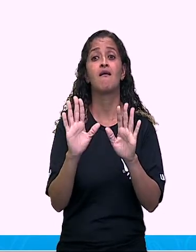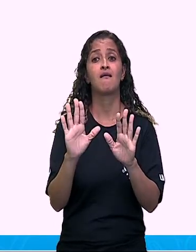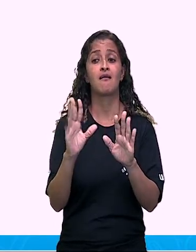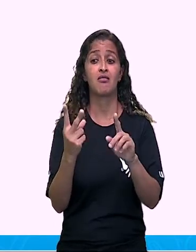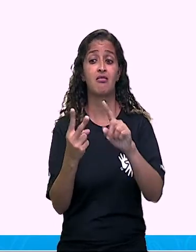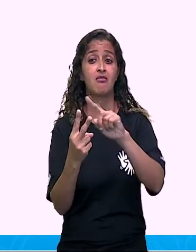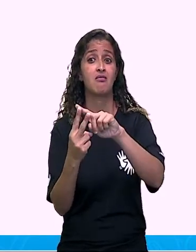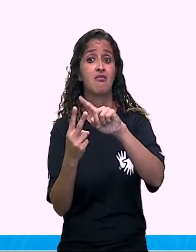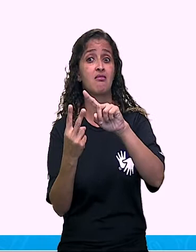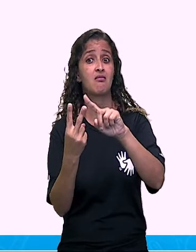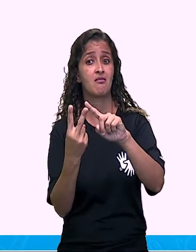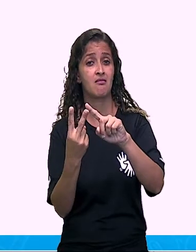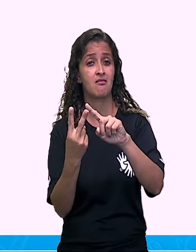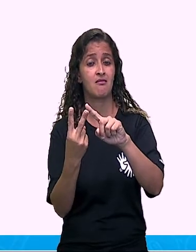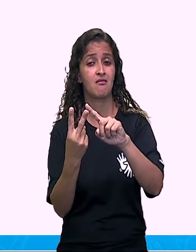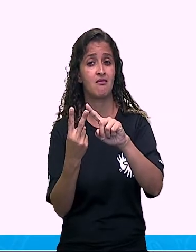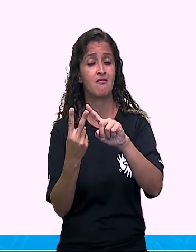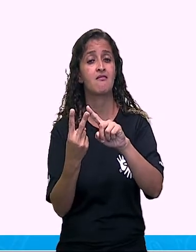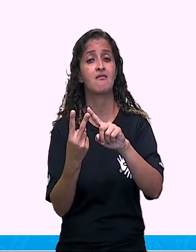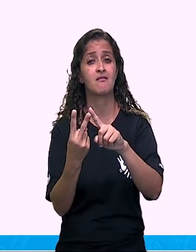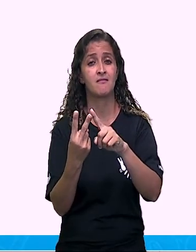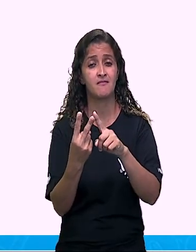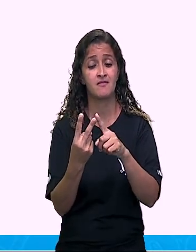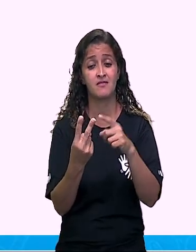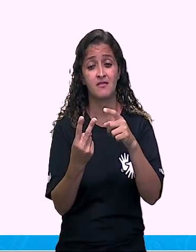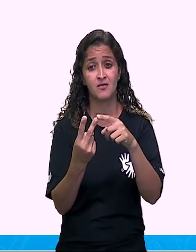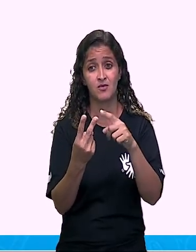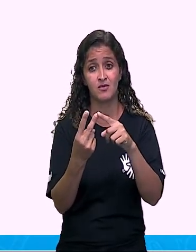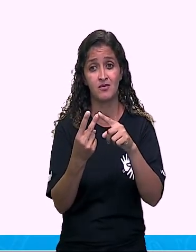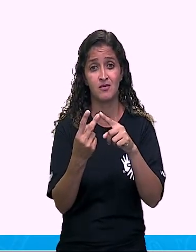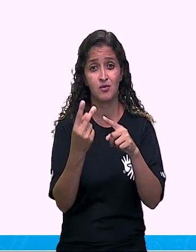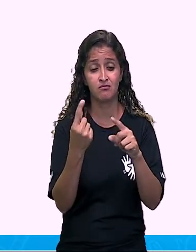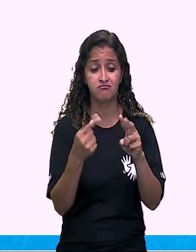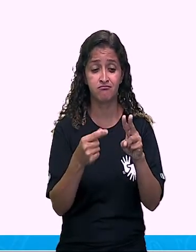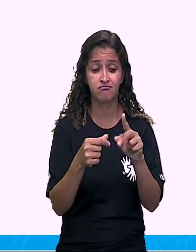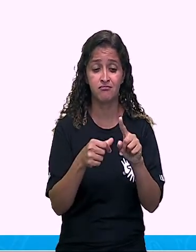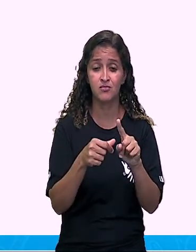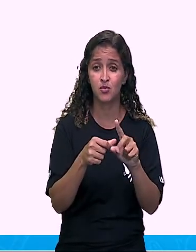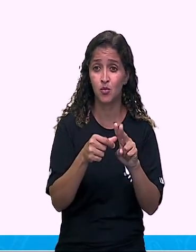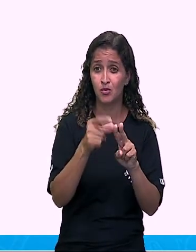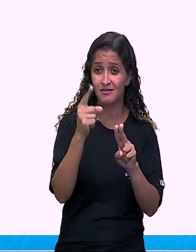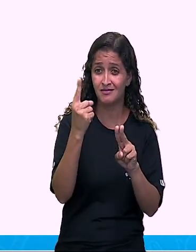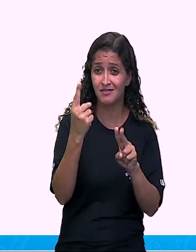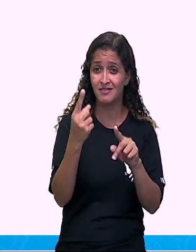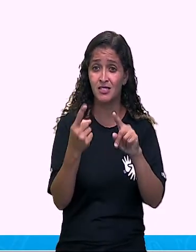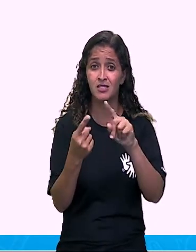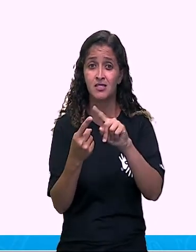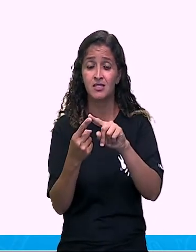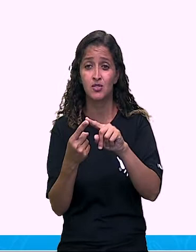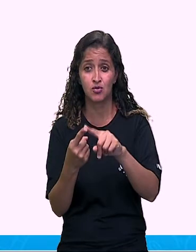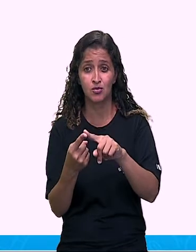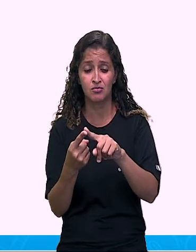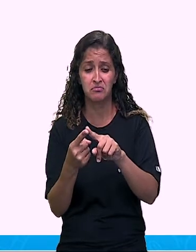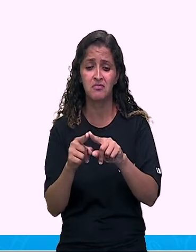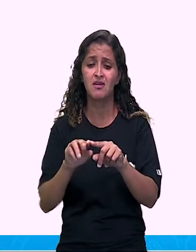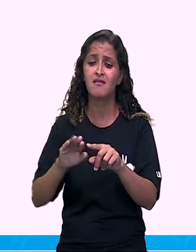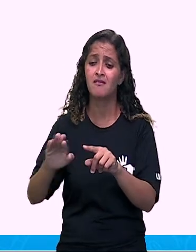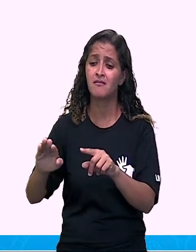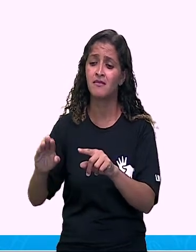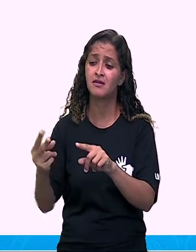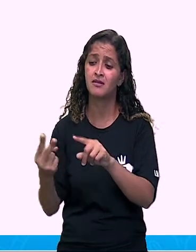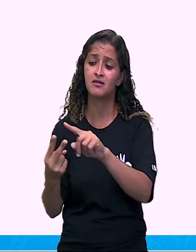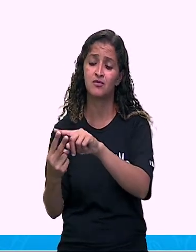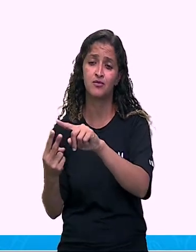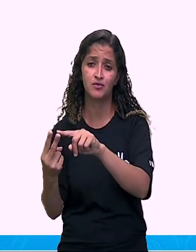e agrupa, você vai ter uma dezena e vai sobrar 2 unidades. Então, você vai ter uma barra e